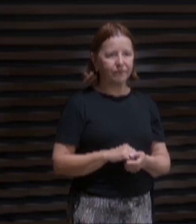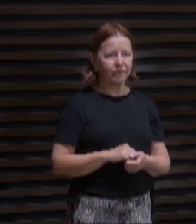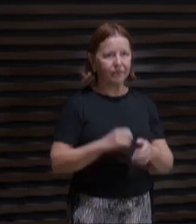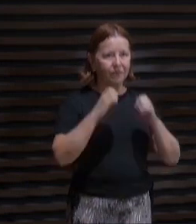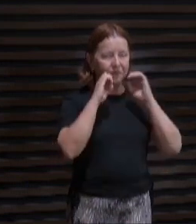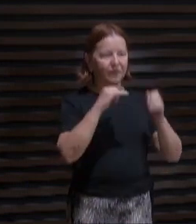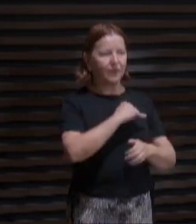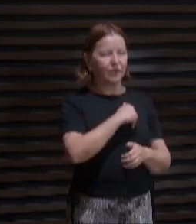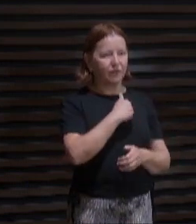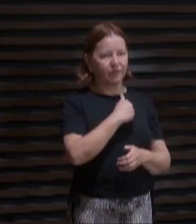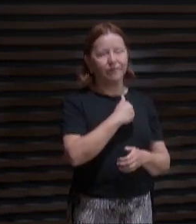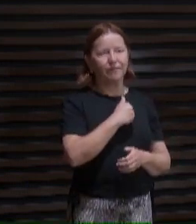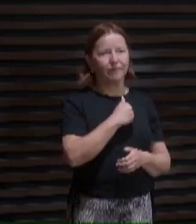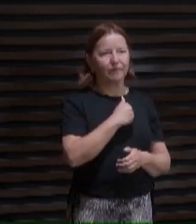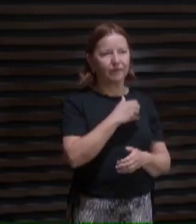Evangelho de João,